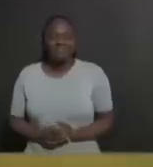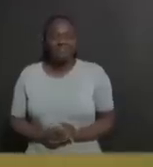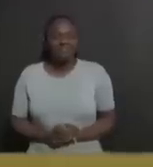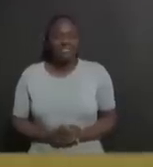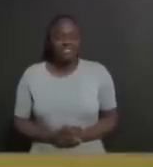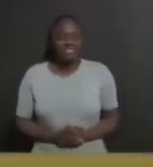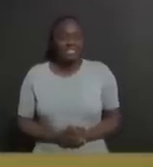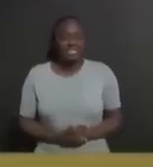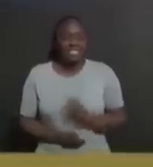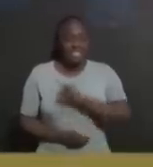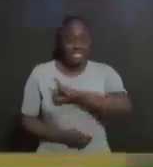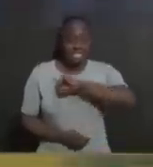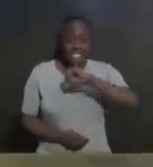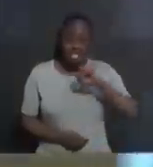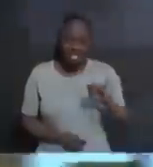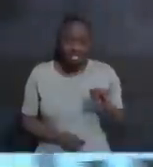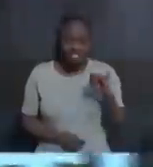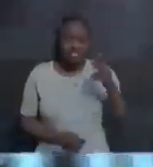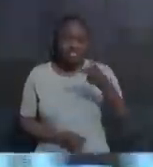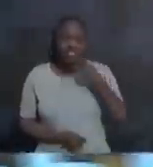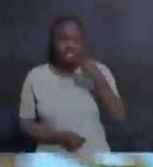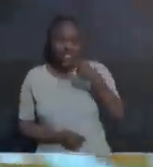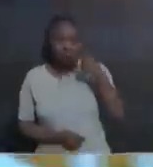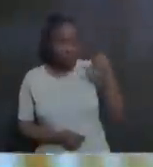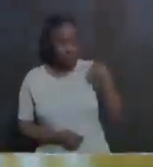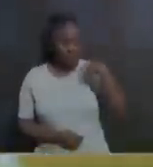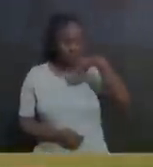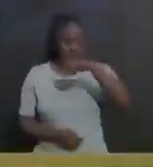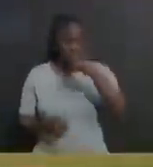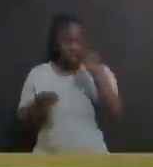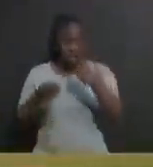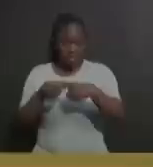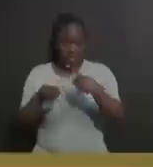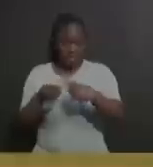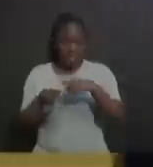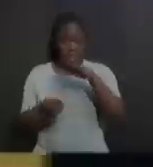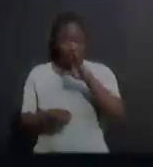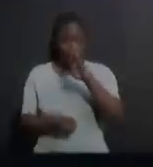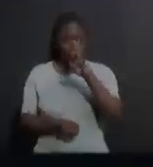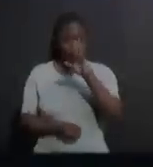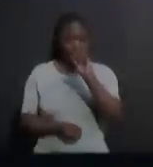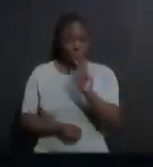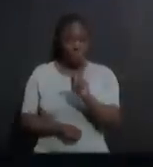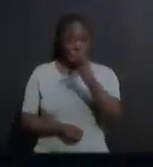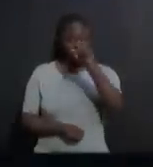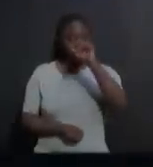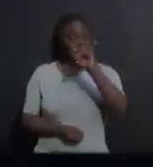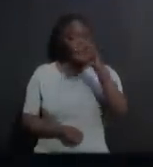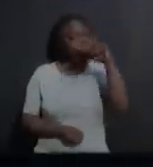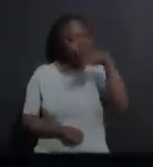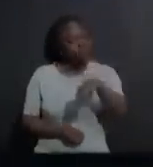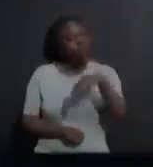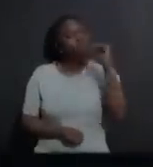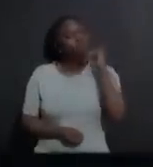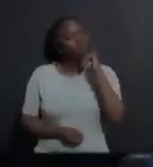E se eu te falar que eu fui no Brooklyn só para profetizar na vida daquele tio?